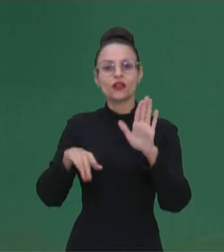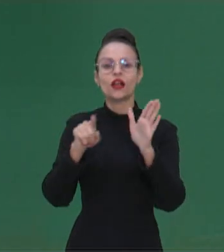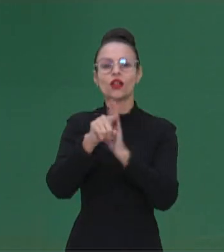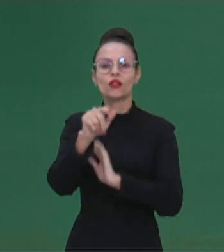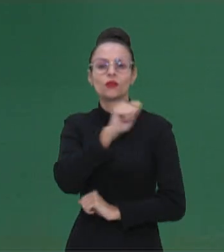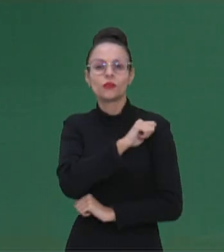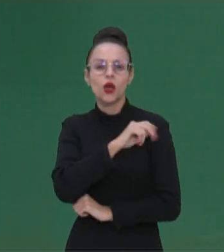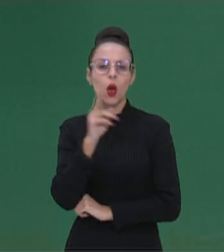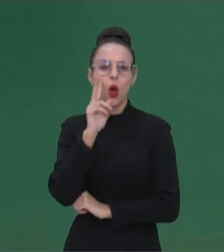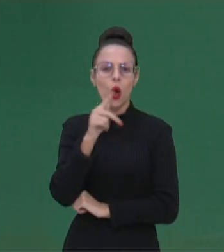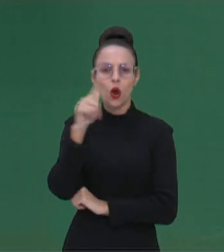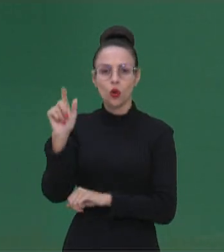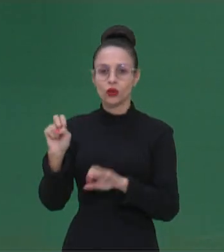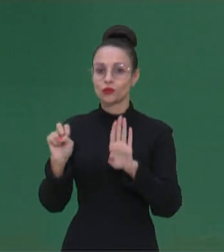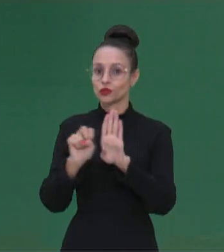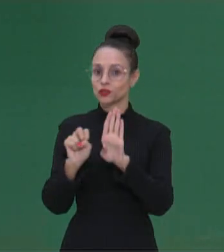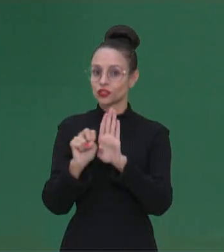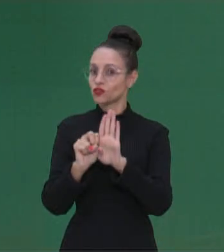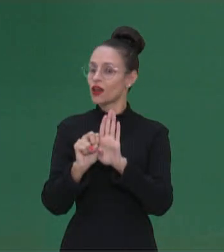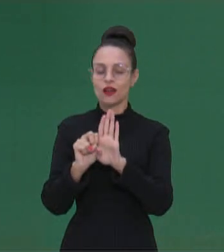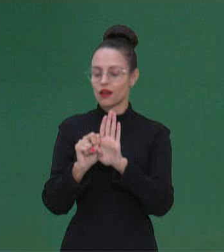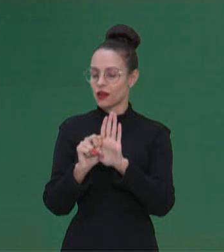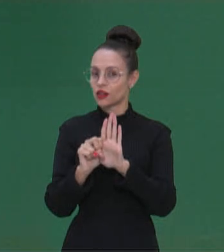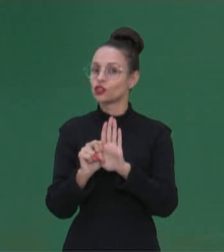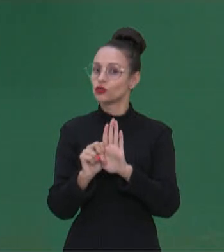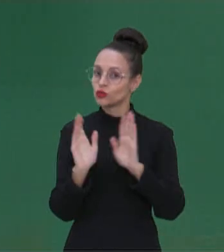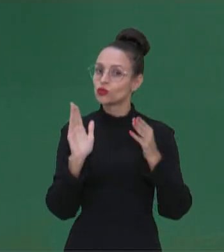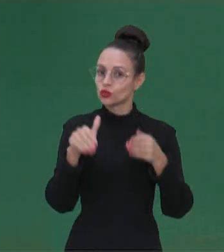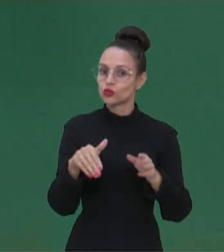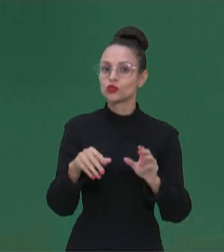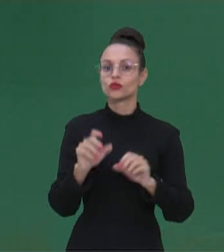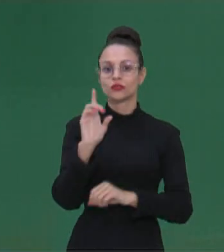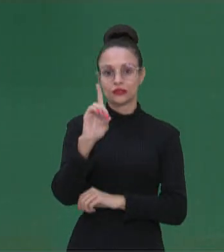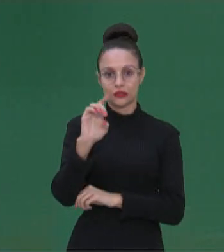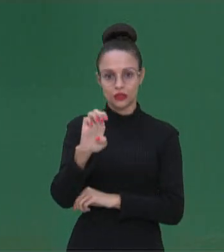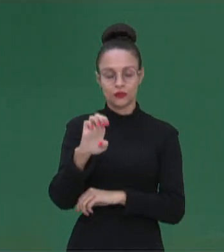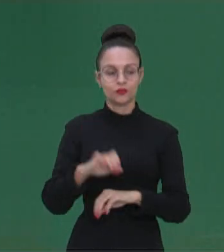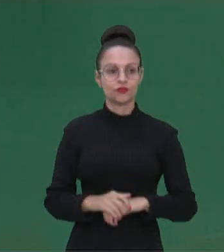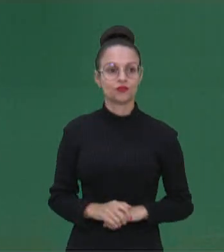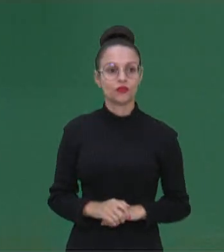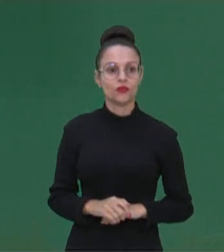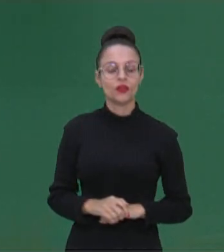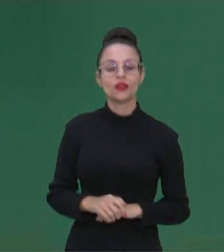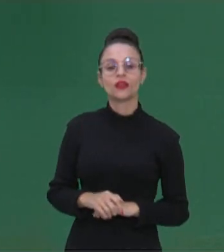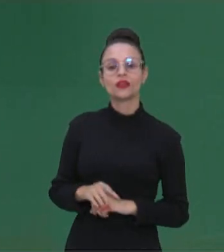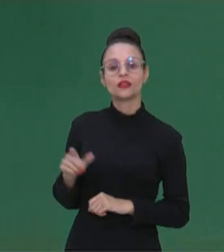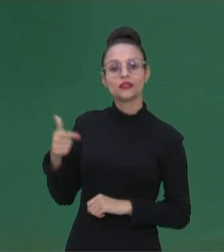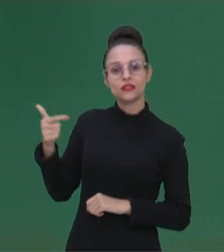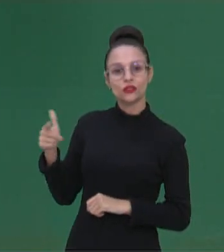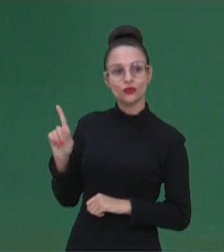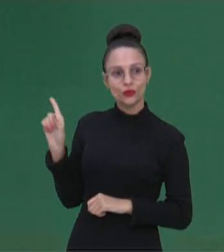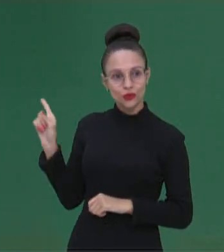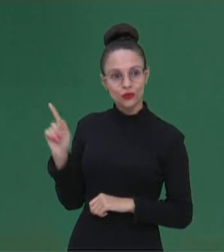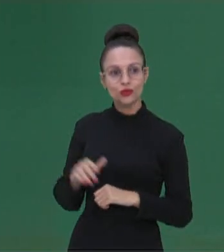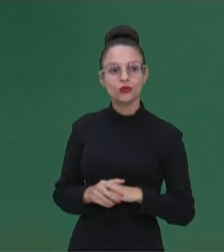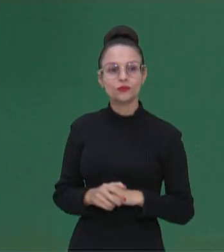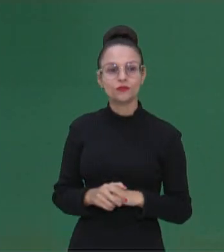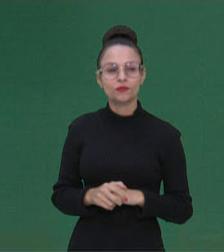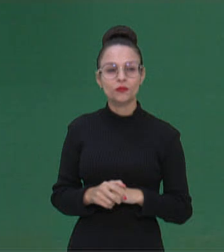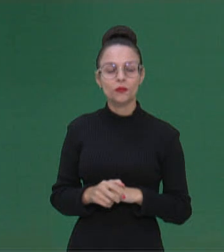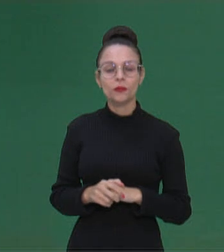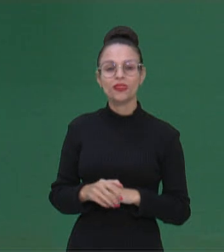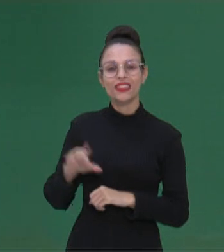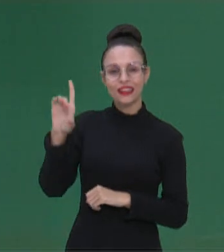uma coisa e eles olham para o substantivo, né? Não, eu estou perguntando sobre o de. O meio, ó, nós iremos percorrer a